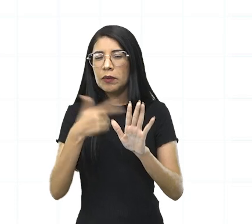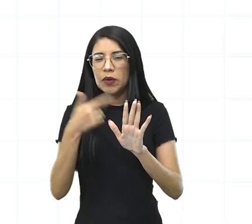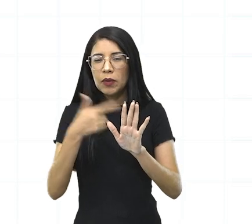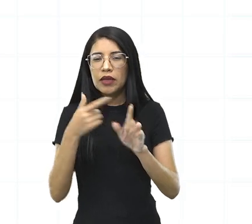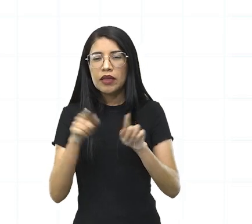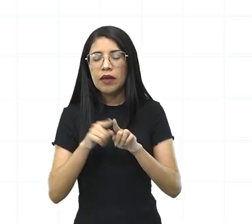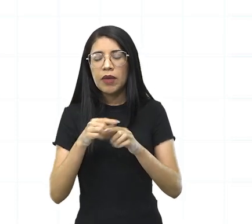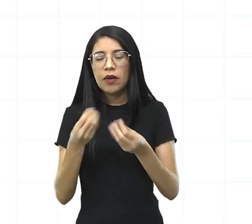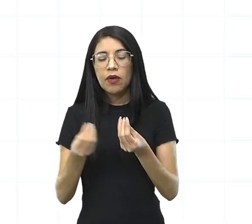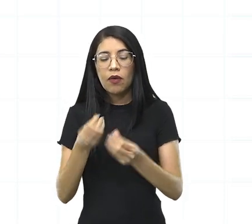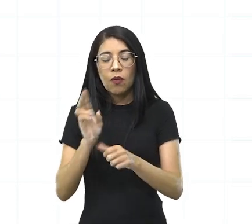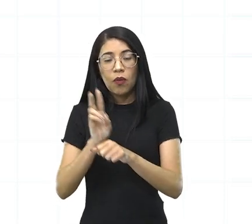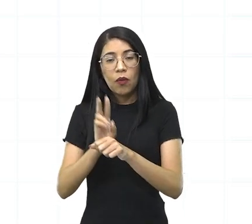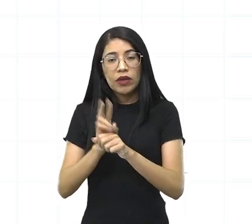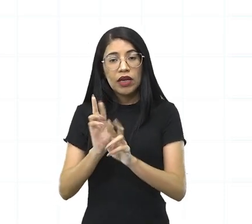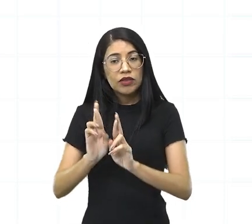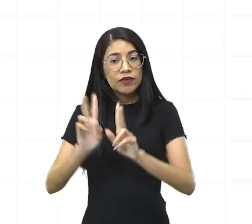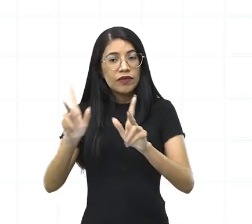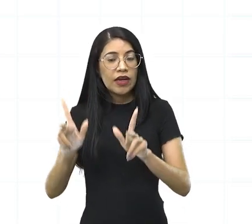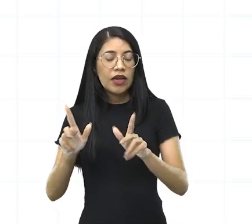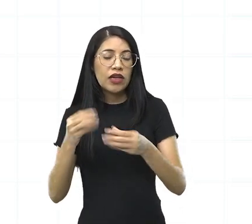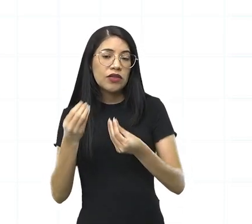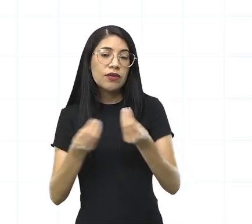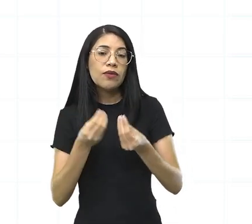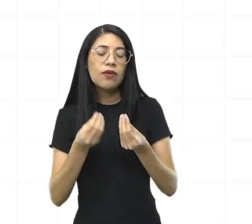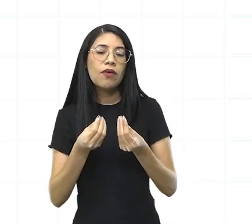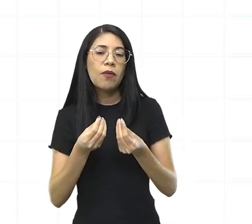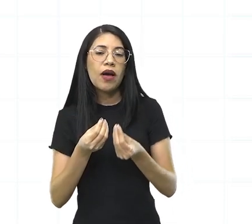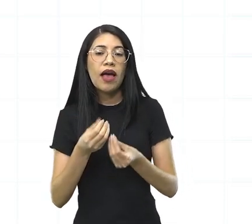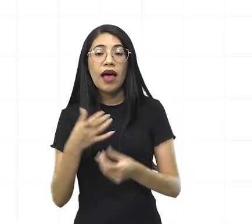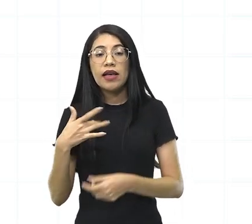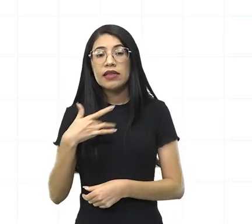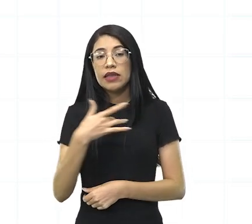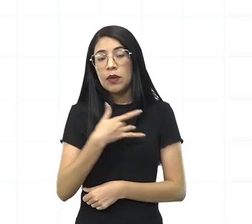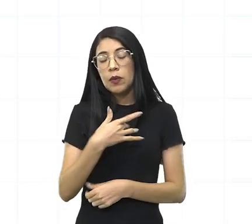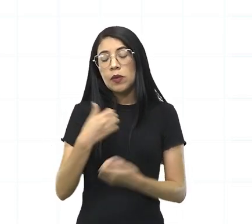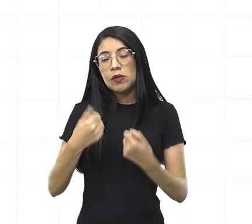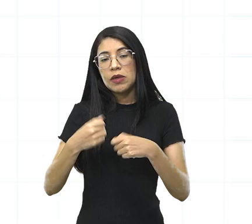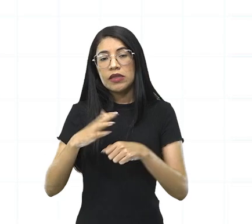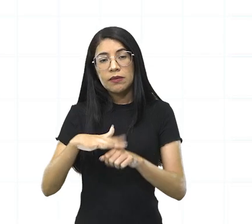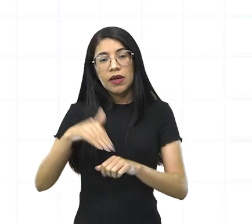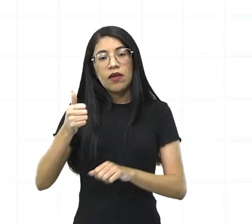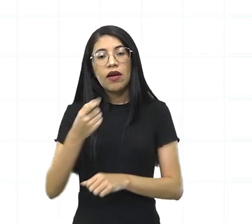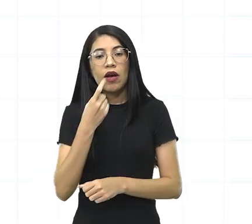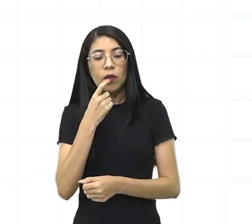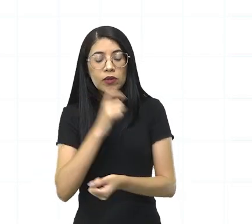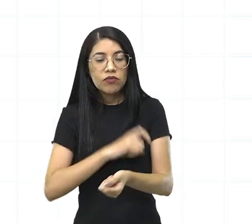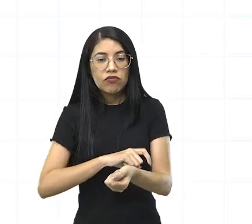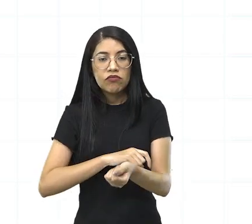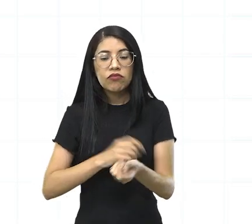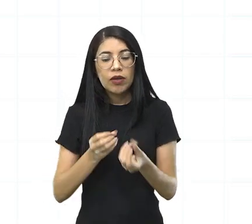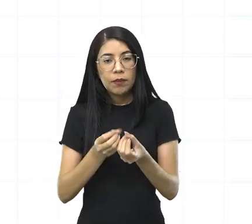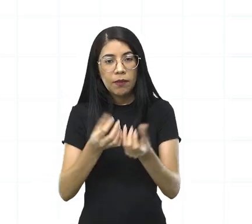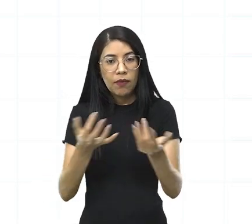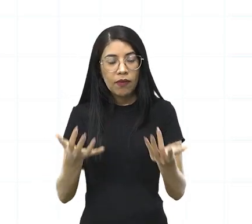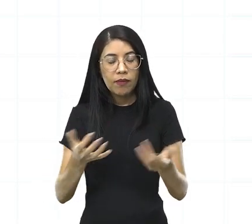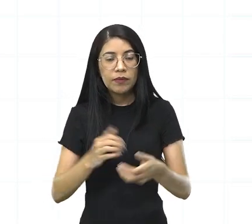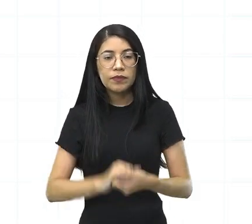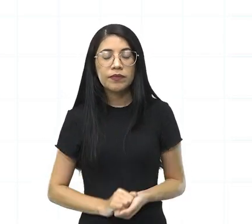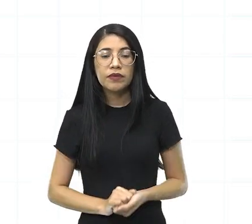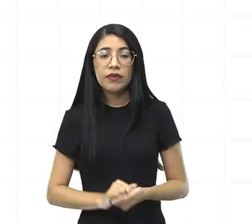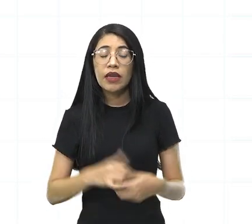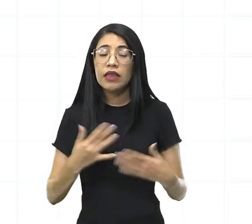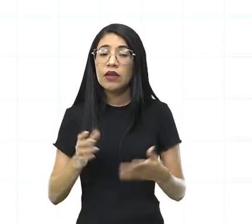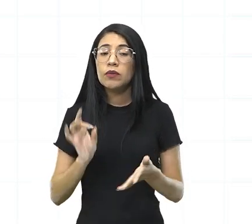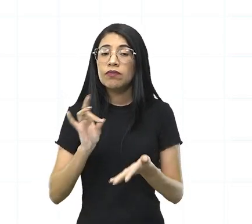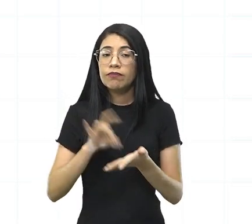cuidar de outra forma da vida do outro, né, se preocupando ali com a doação de sangue, tá? Então, realmente